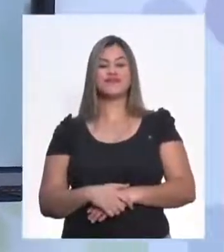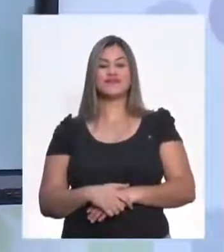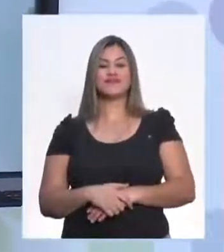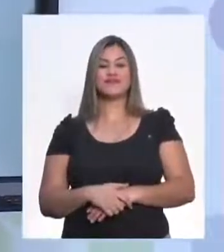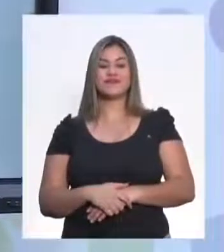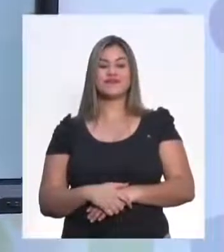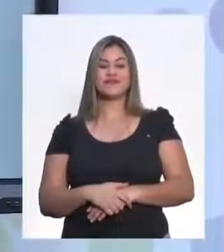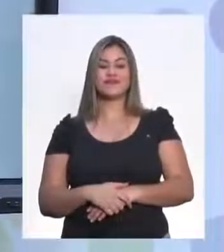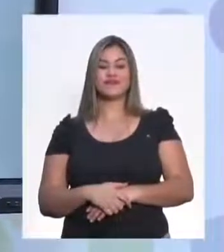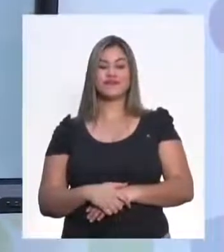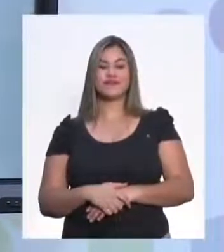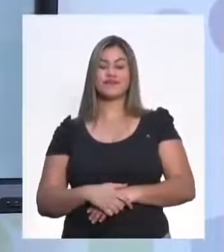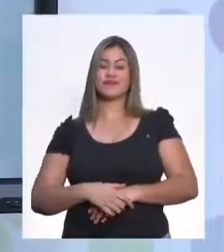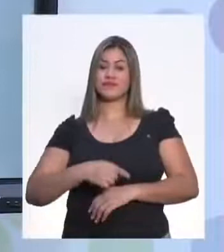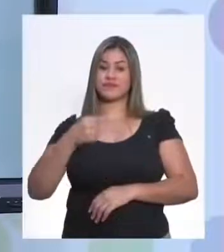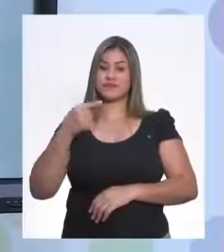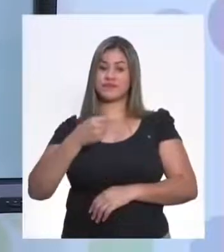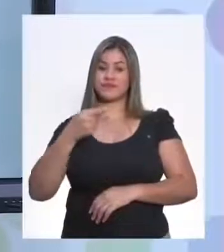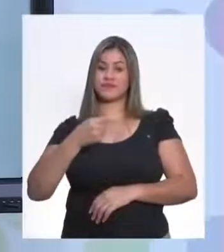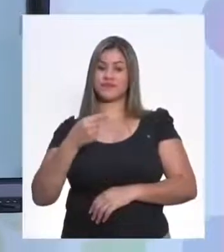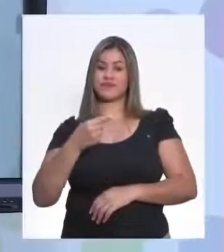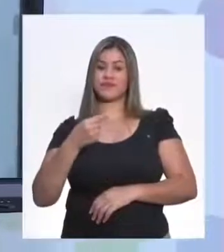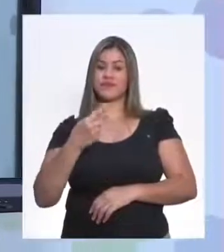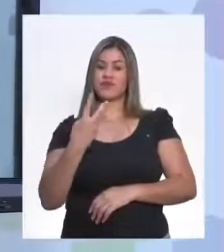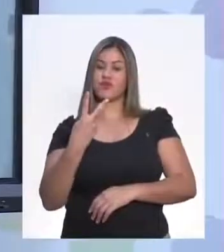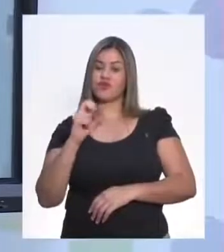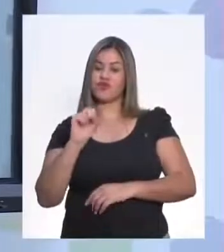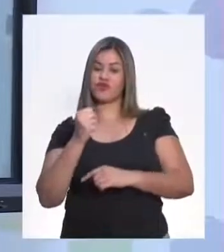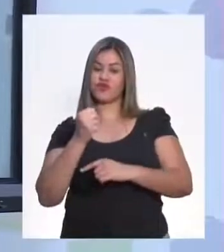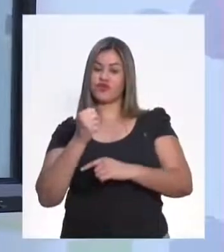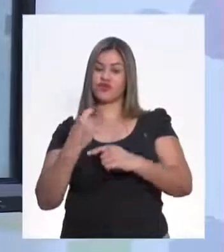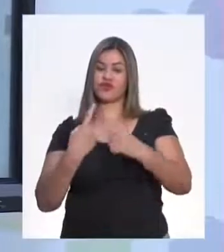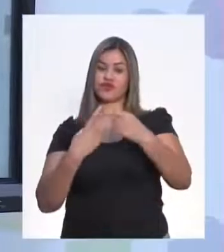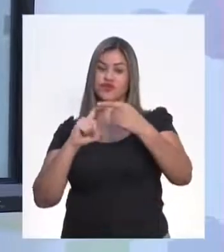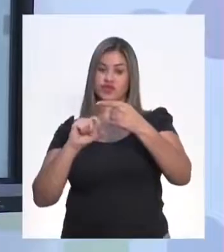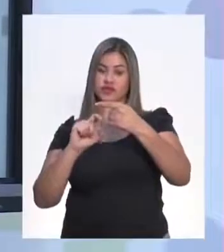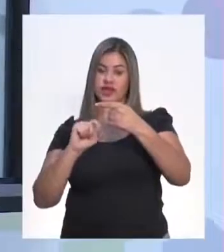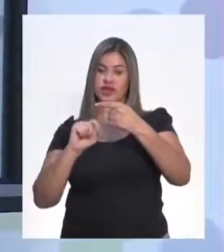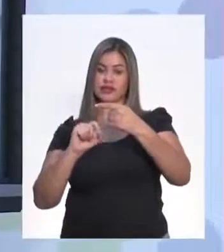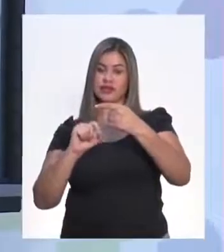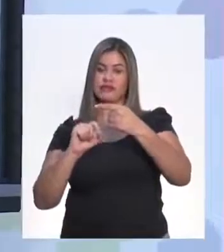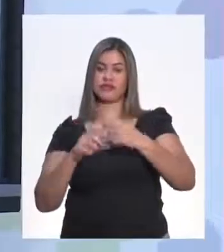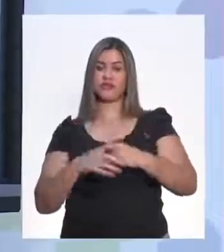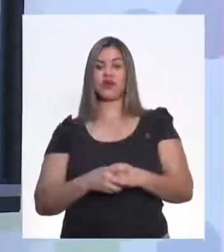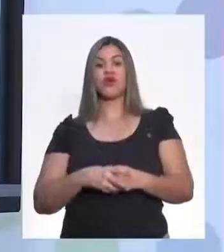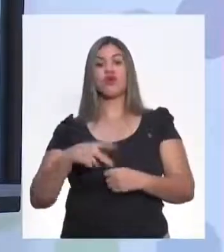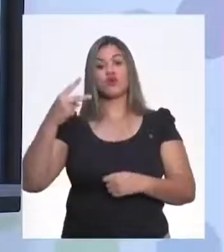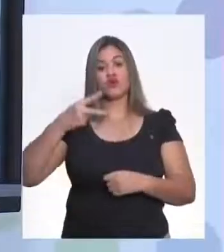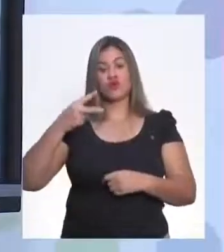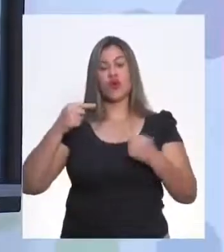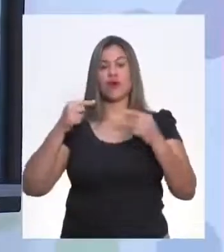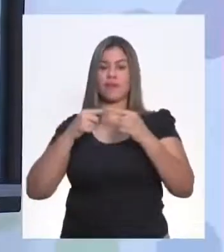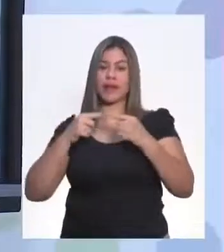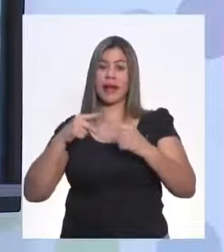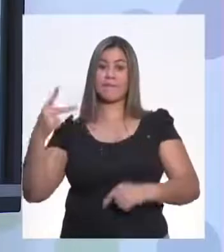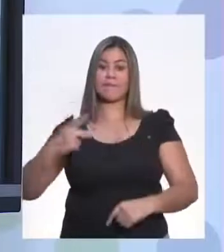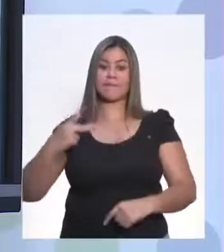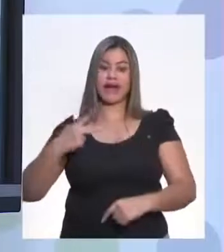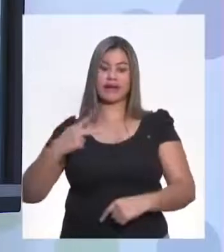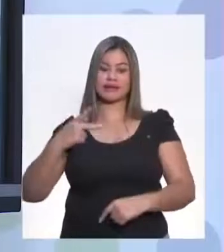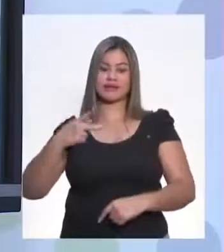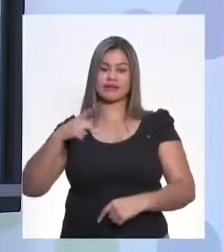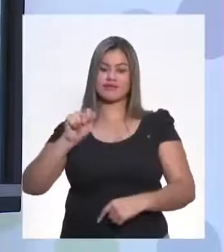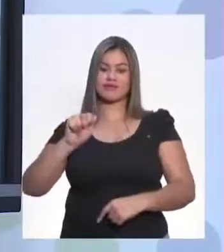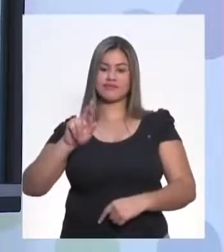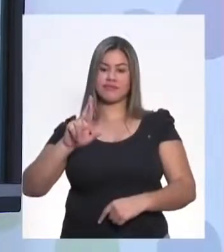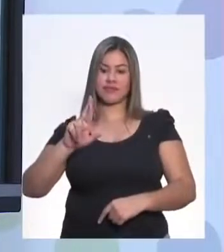Aqui eu vou ter menos 28 décimos. Muito bem, ambos são pares. Então,